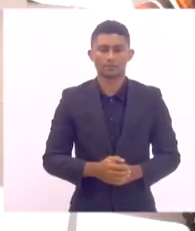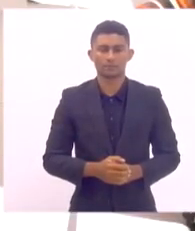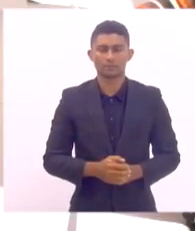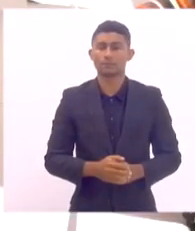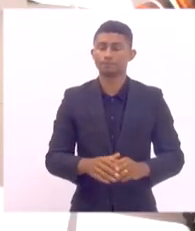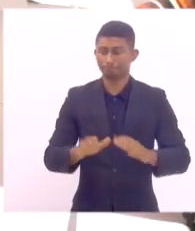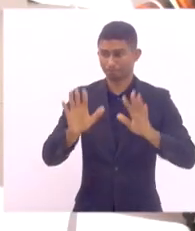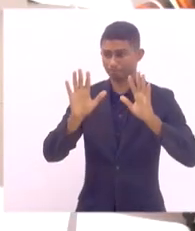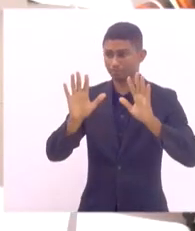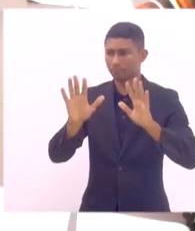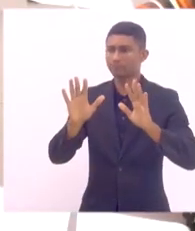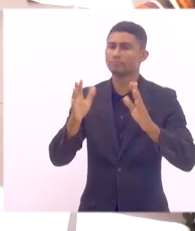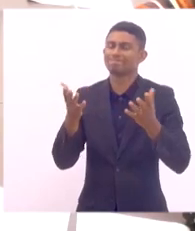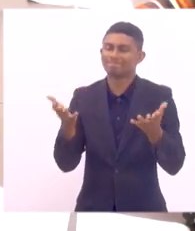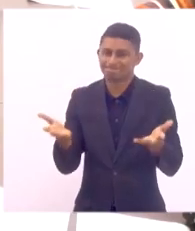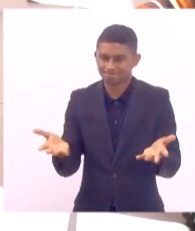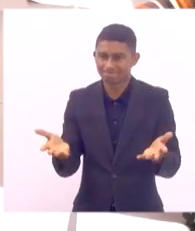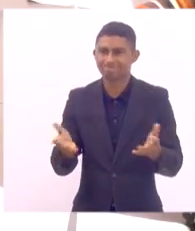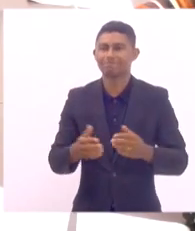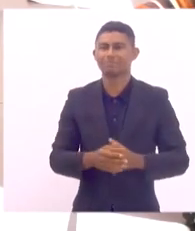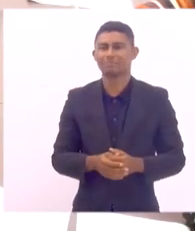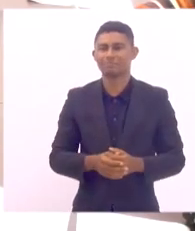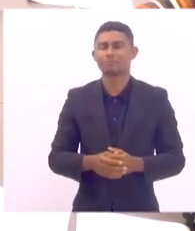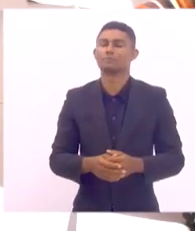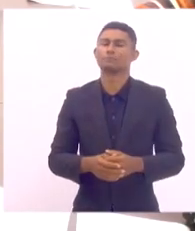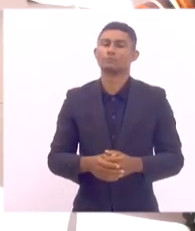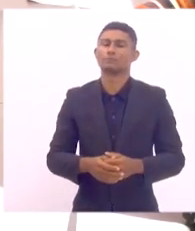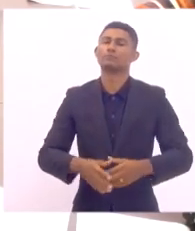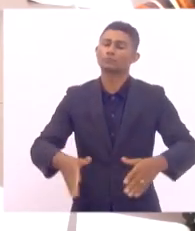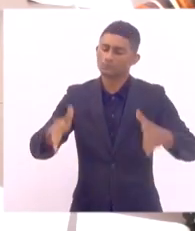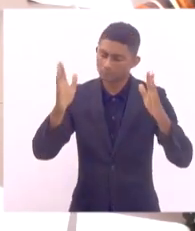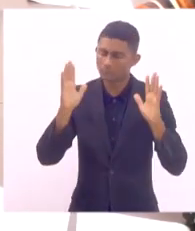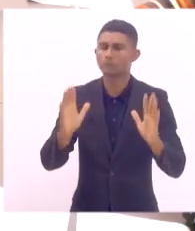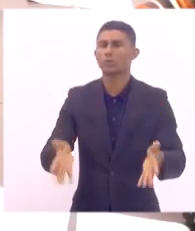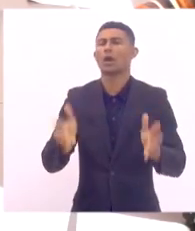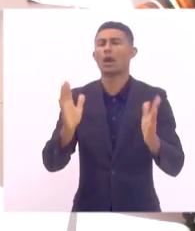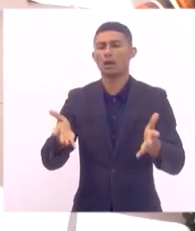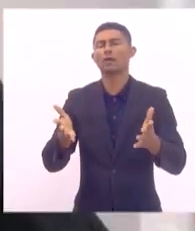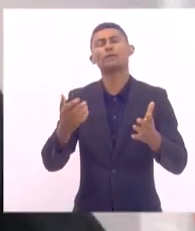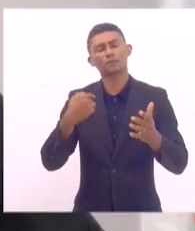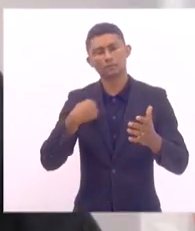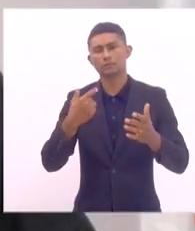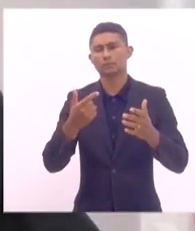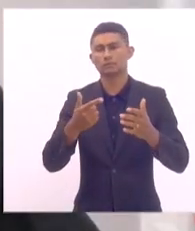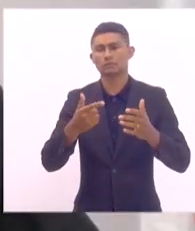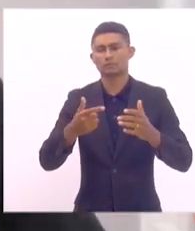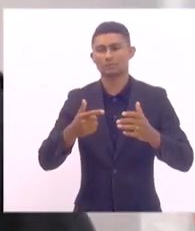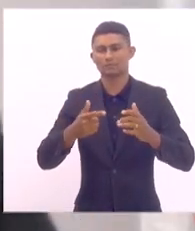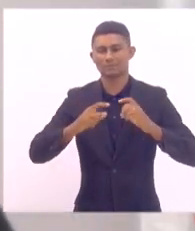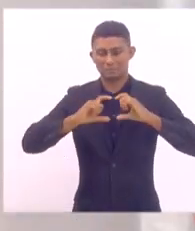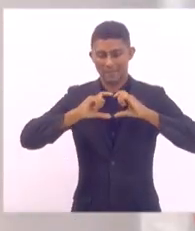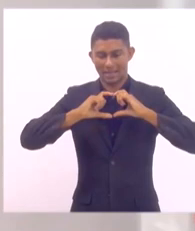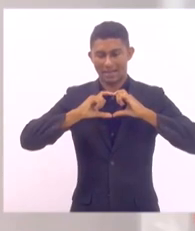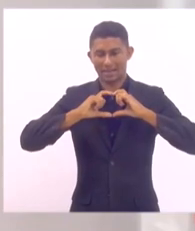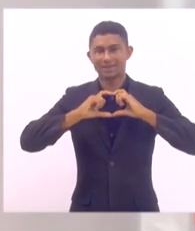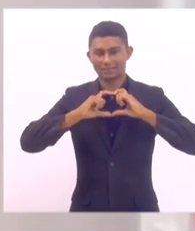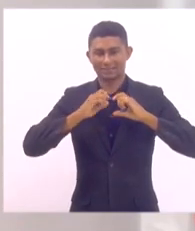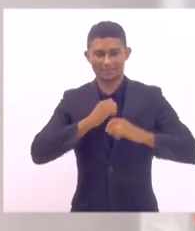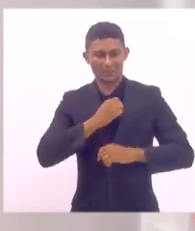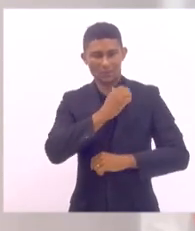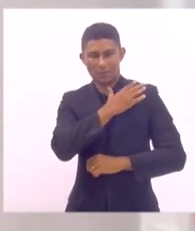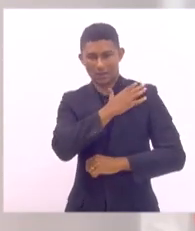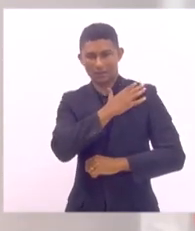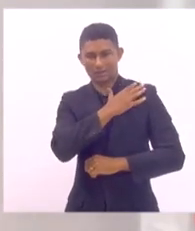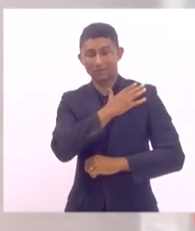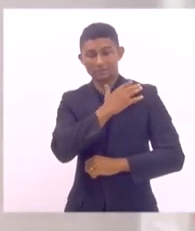Deixa, olha só, eu, de propósito, eu já botei a medalha do coronel junto com,